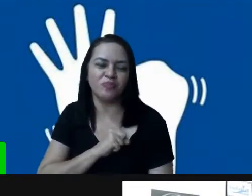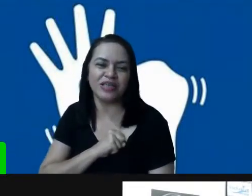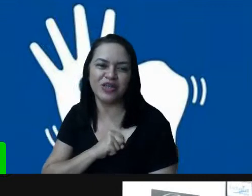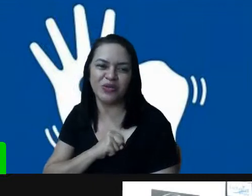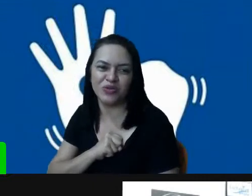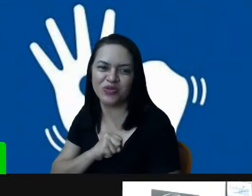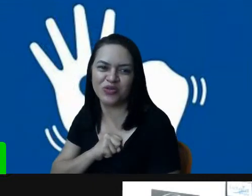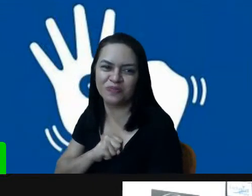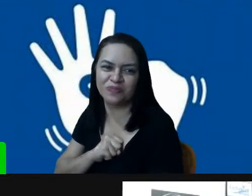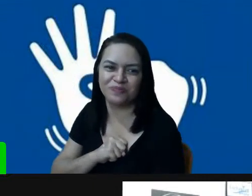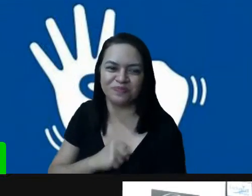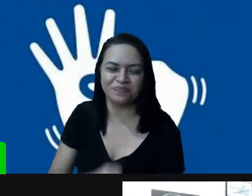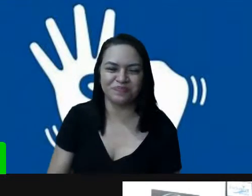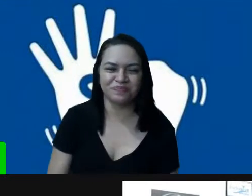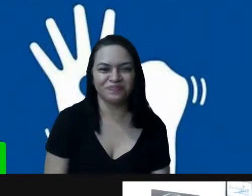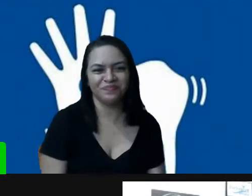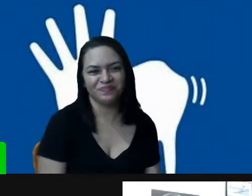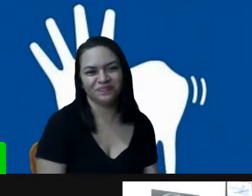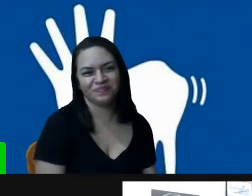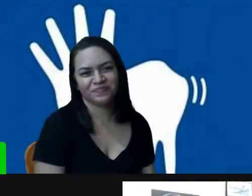muito prazeroso.